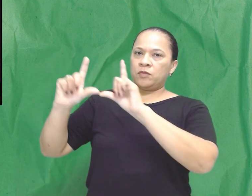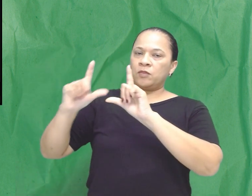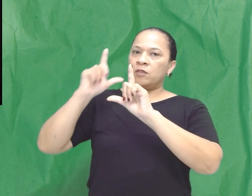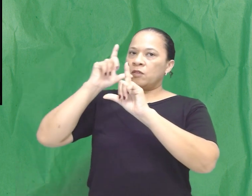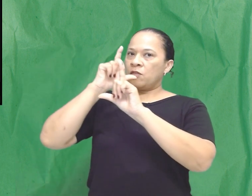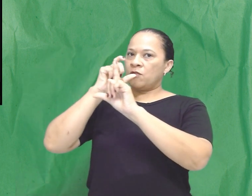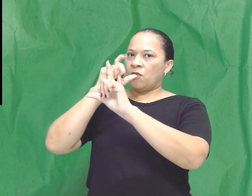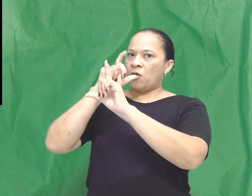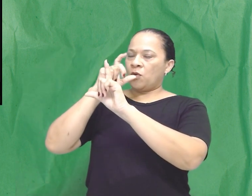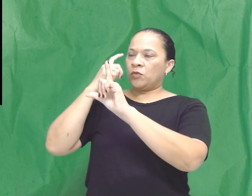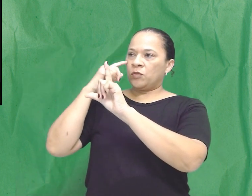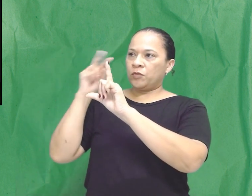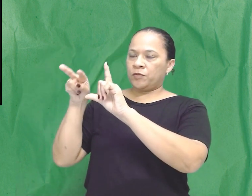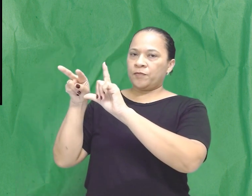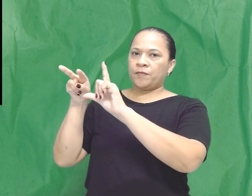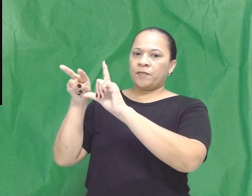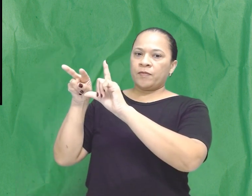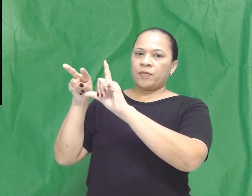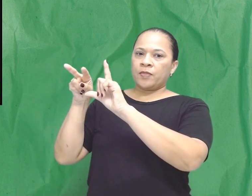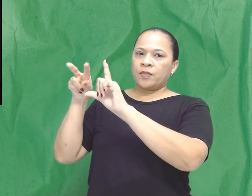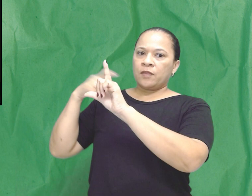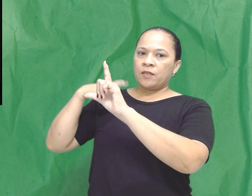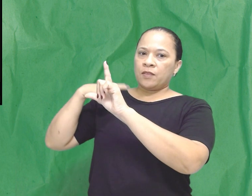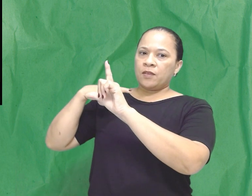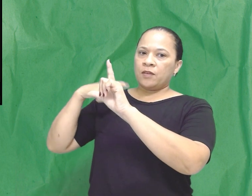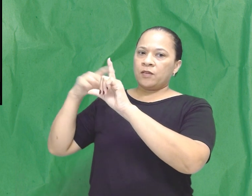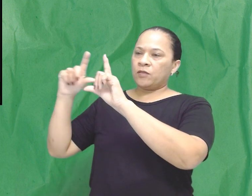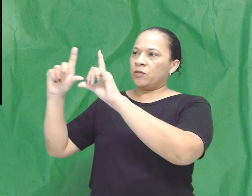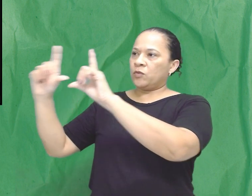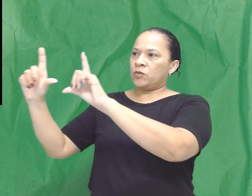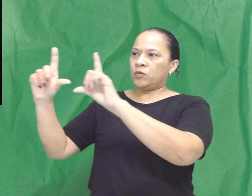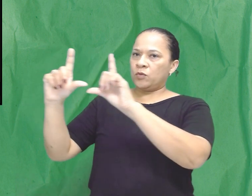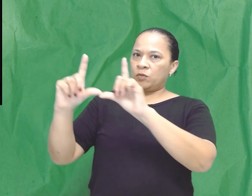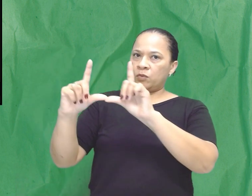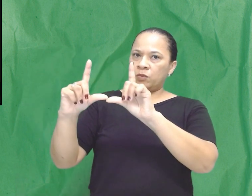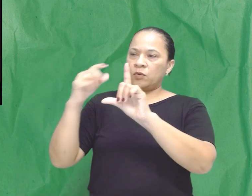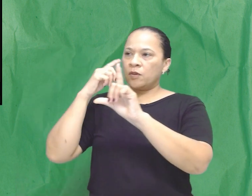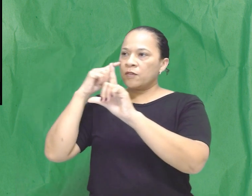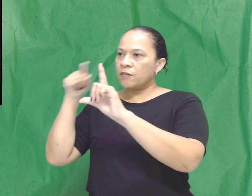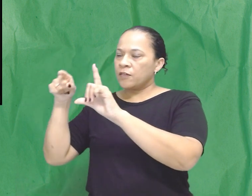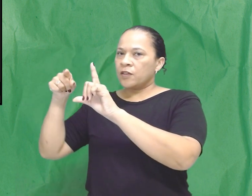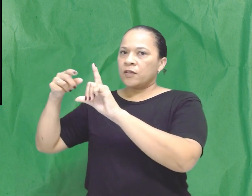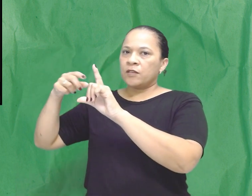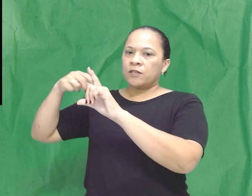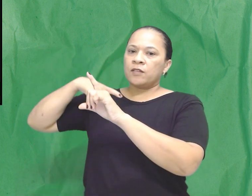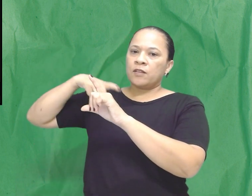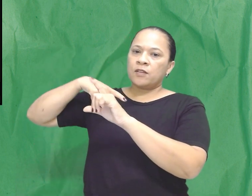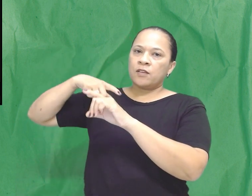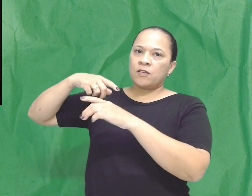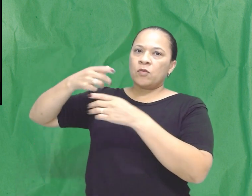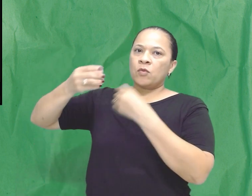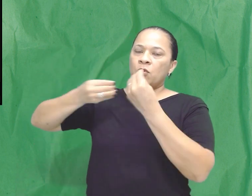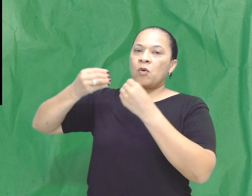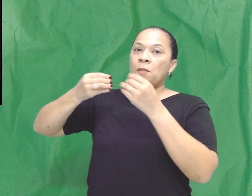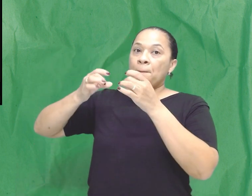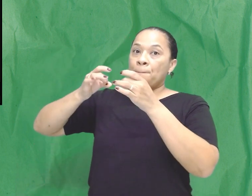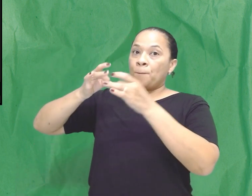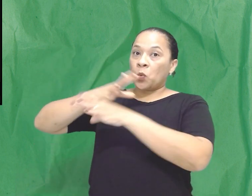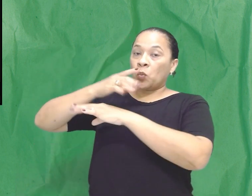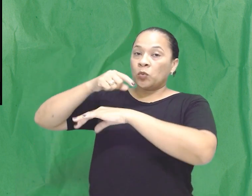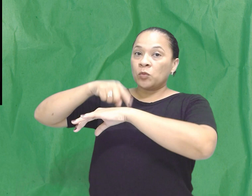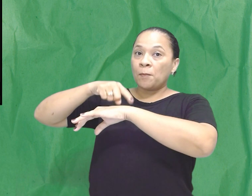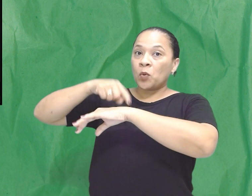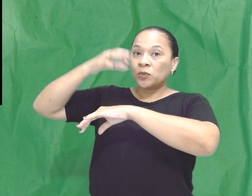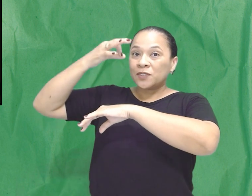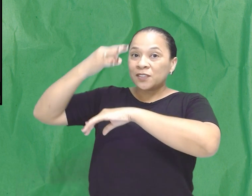meu bolzinho, ele vai sair nessa consistência. Se vocês separarem, o ponto firme, quando você pega a espátula e bate nele para